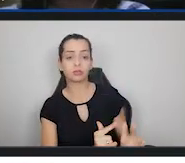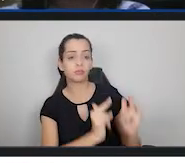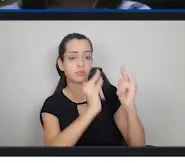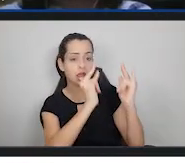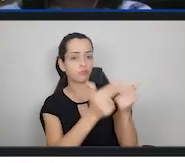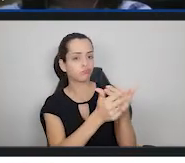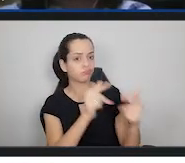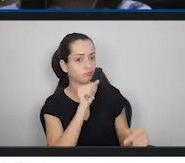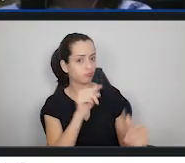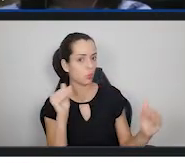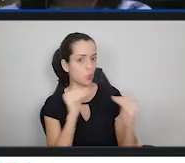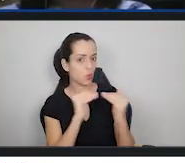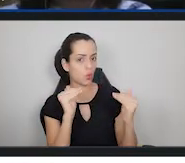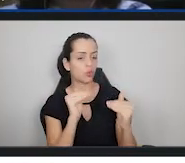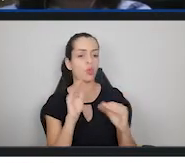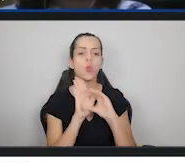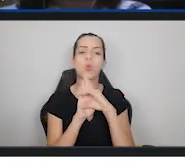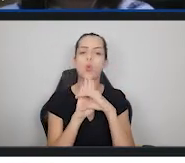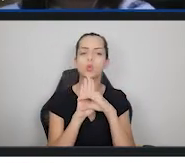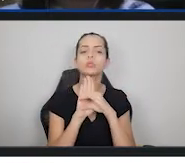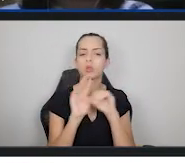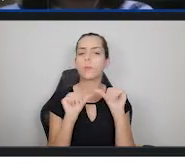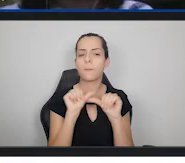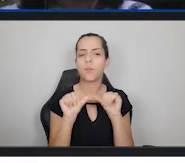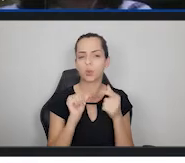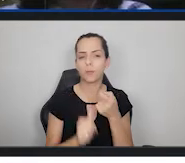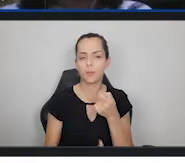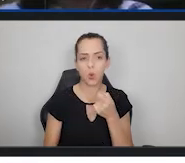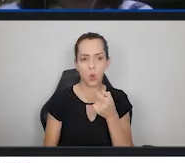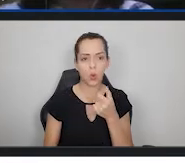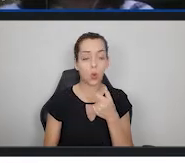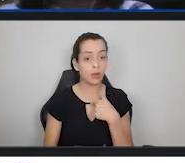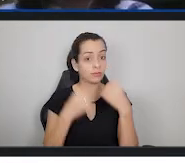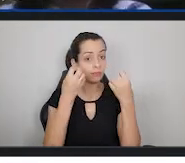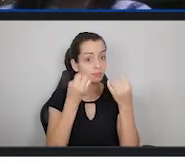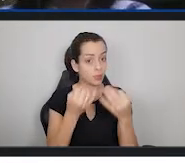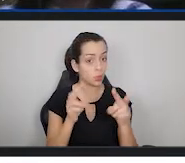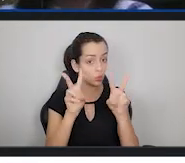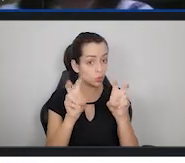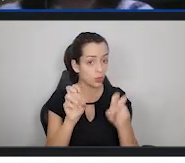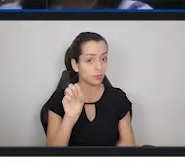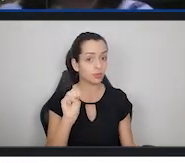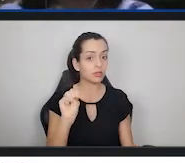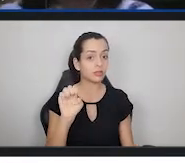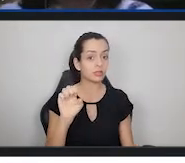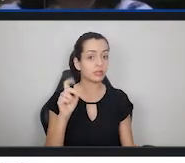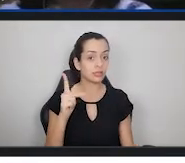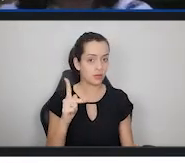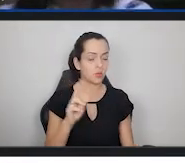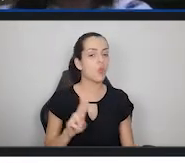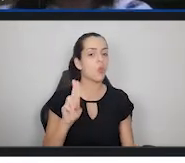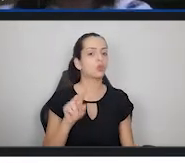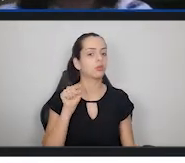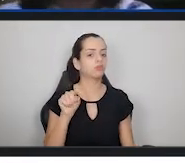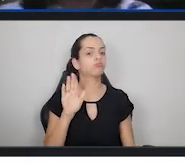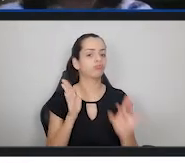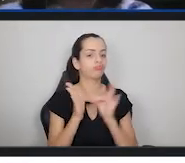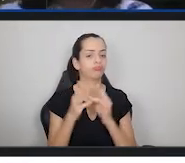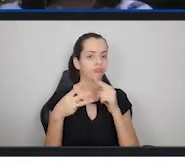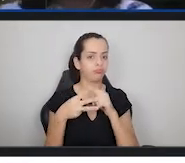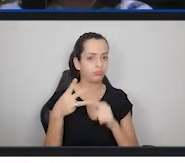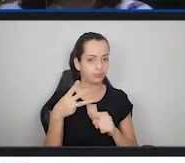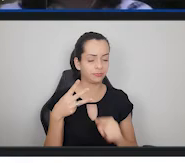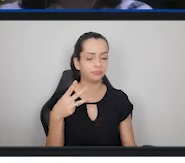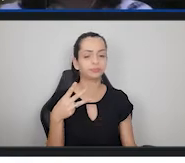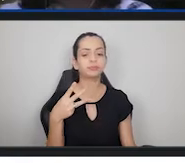elétricas, vamos dizer que prediais, né? Então, o conceito muda um pouco mesmo, mas como eu estou tratando de